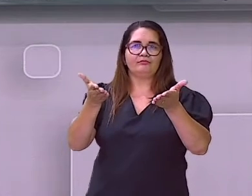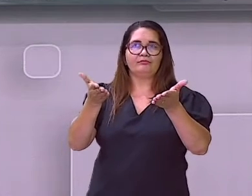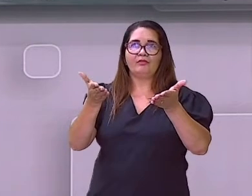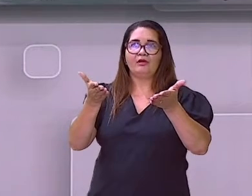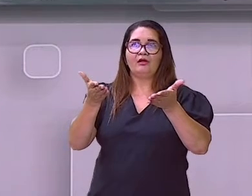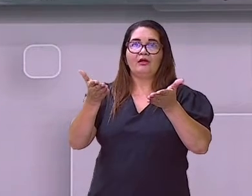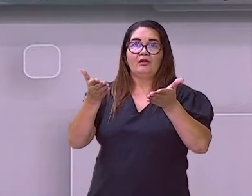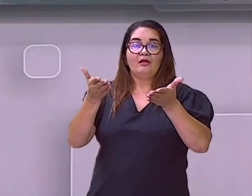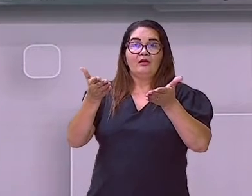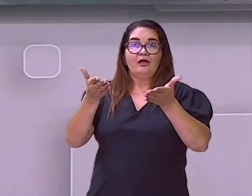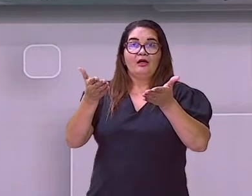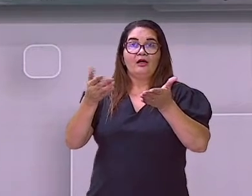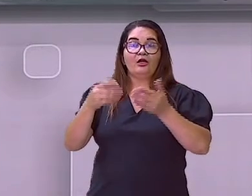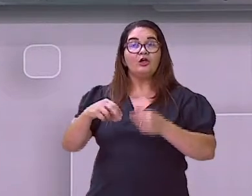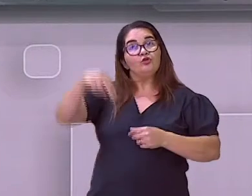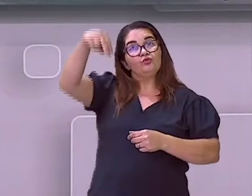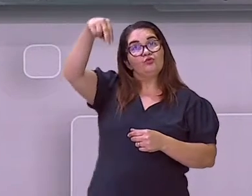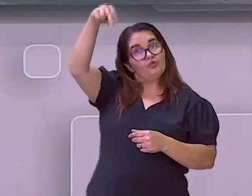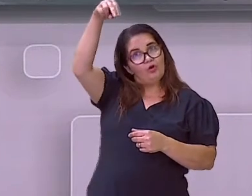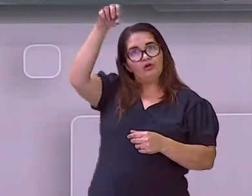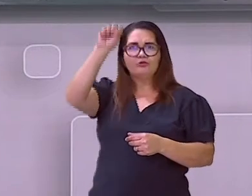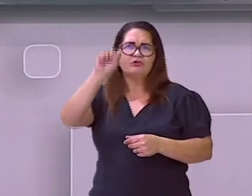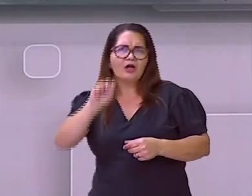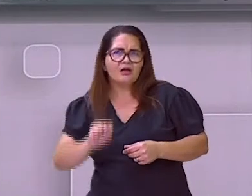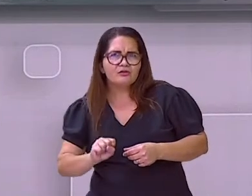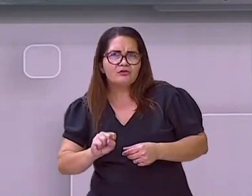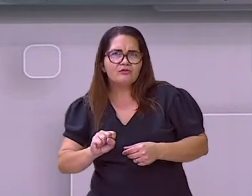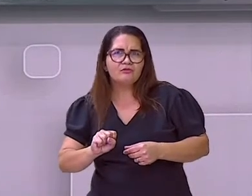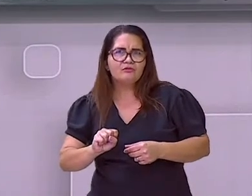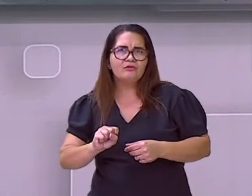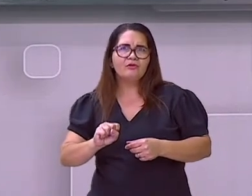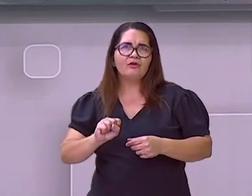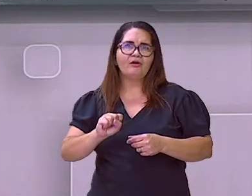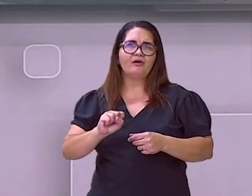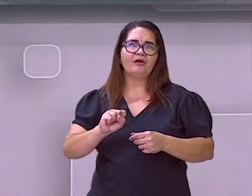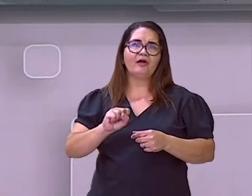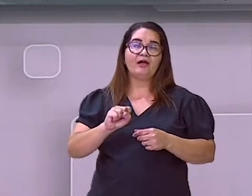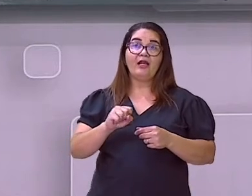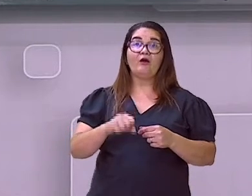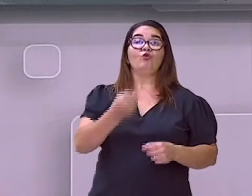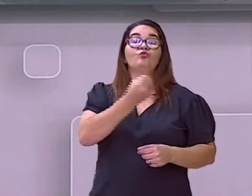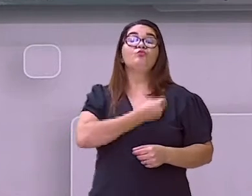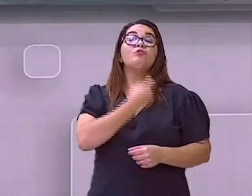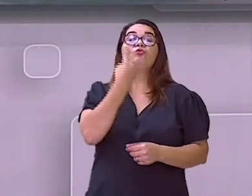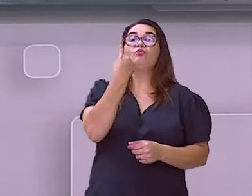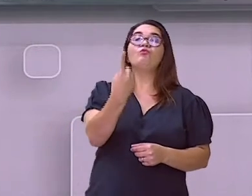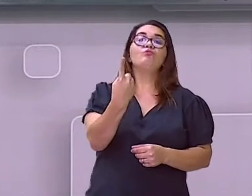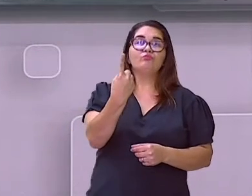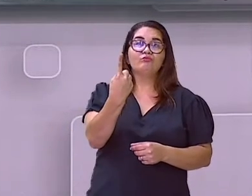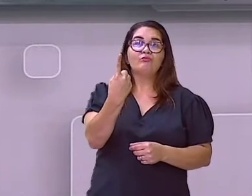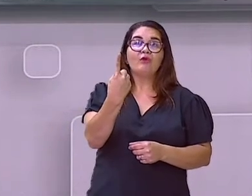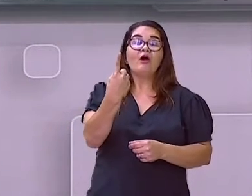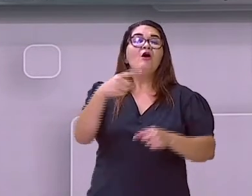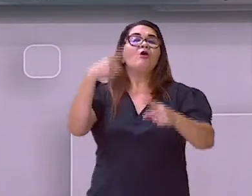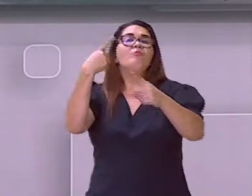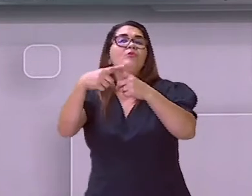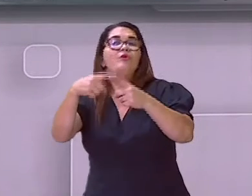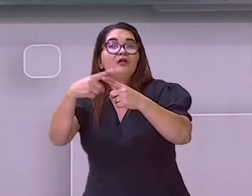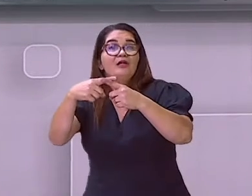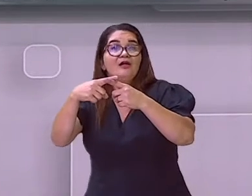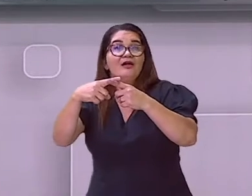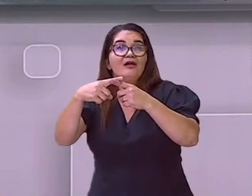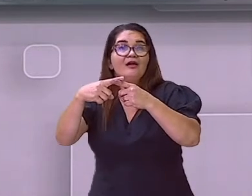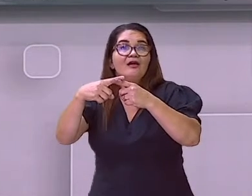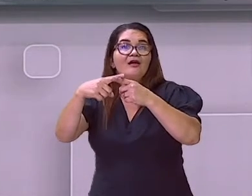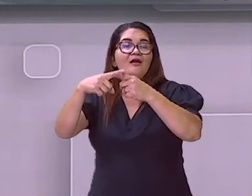no sentido de norte a sul, ele é o número 1. Porque ele tem terras que vai